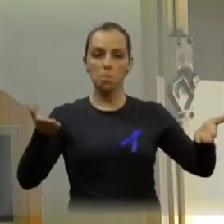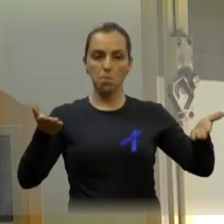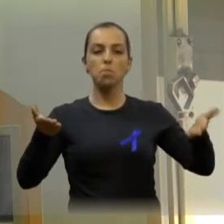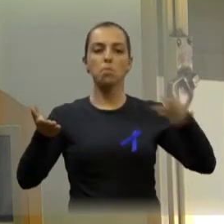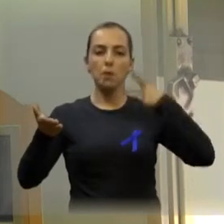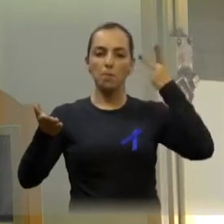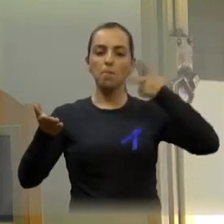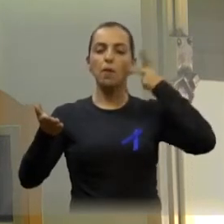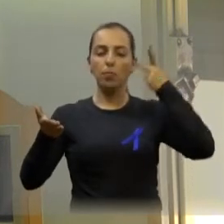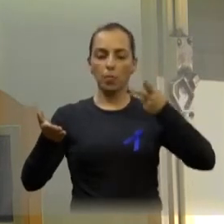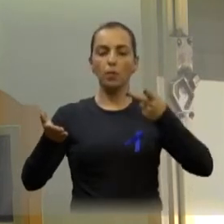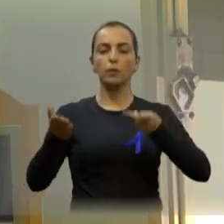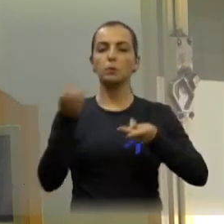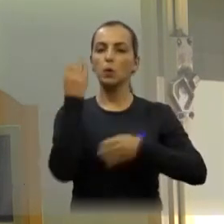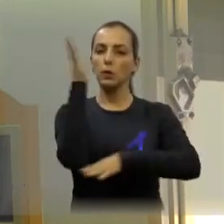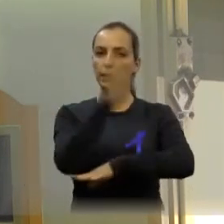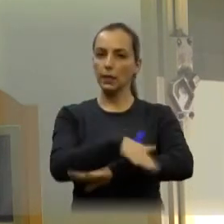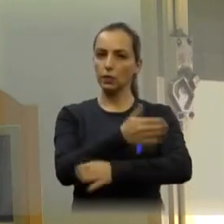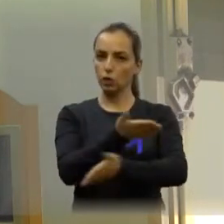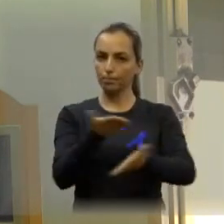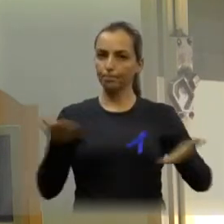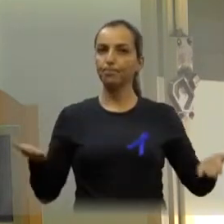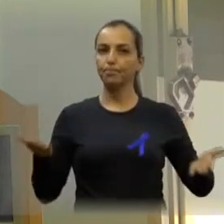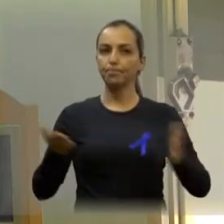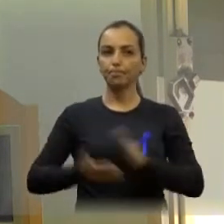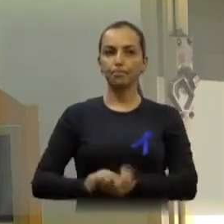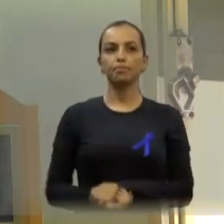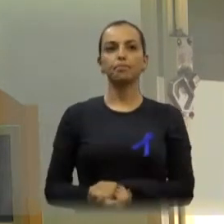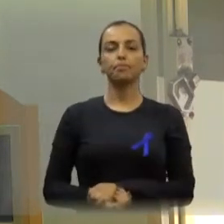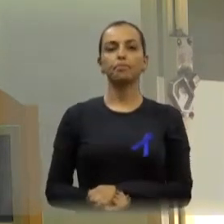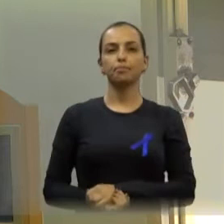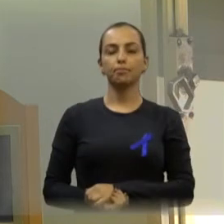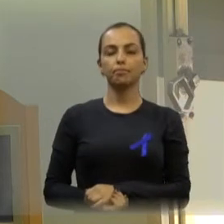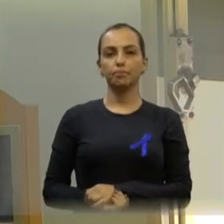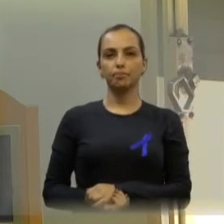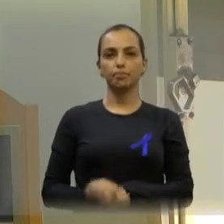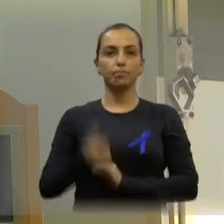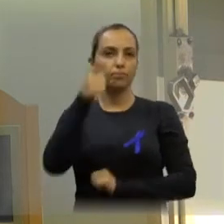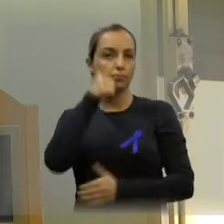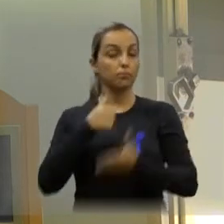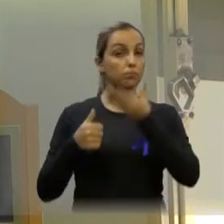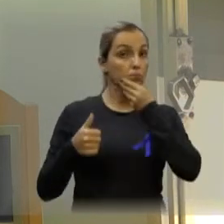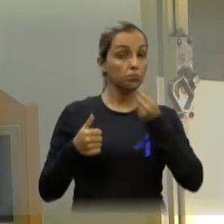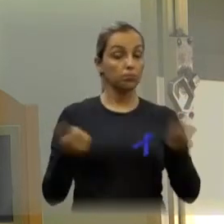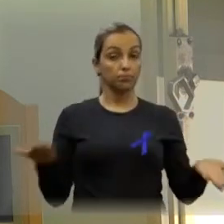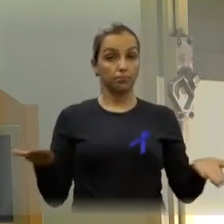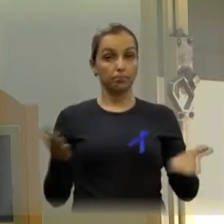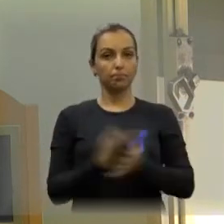pares presentes. Boa tarde a todos e a todas. Hoje